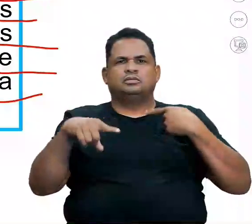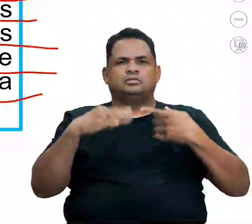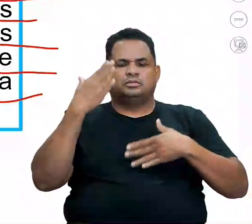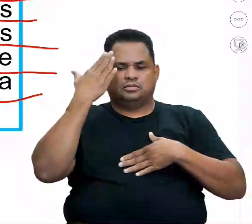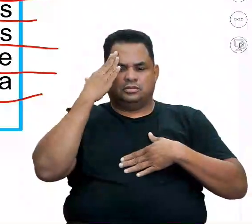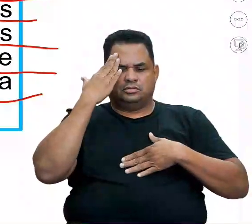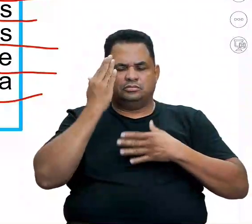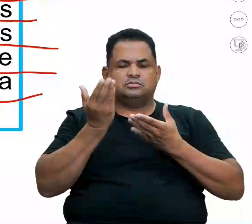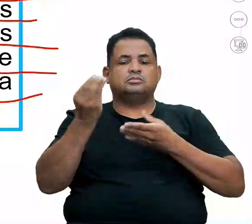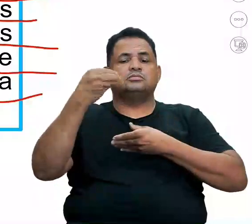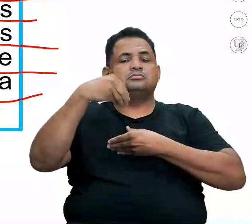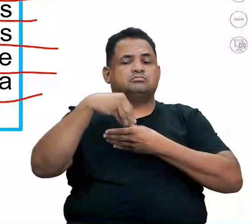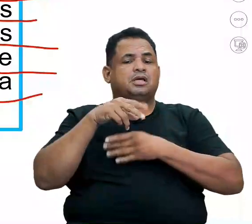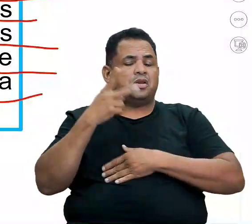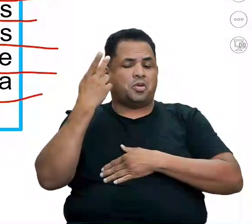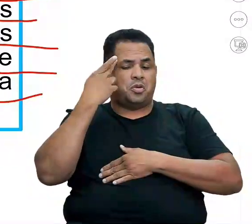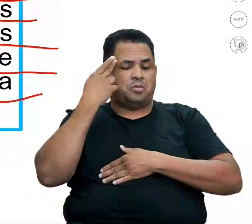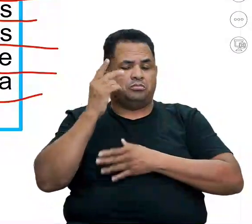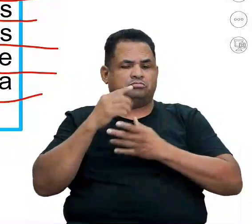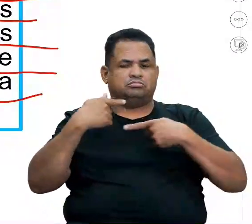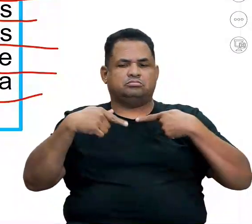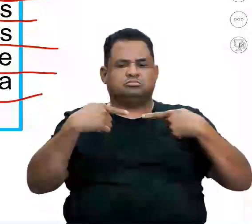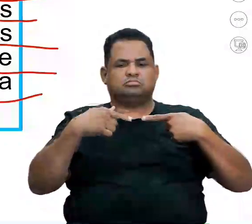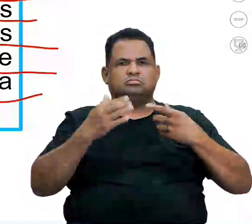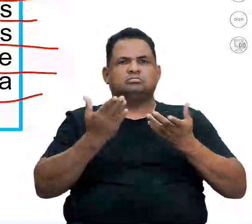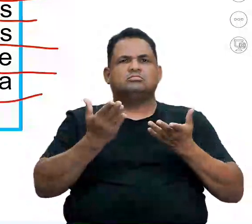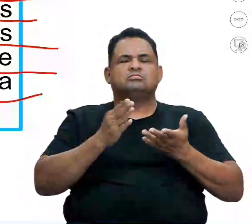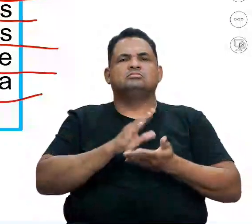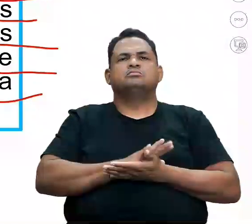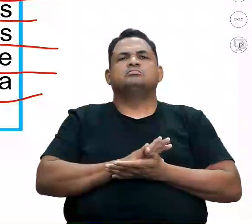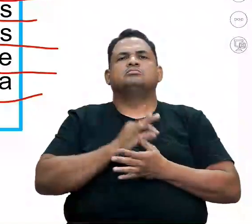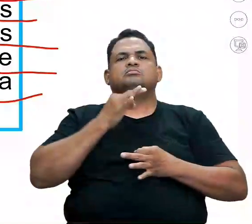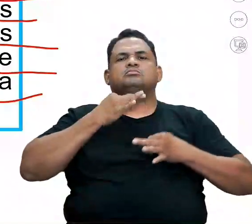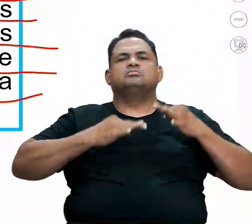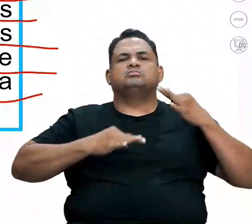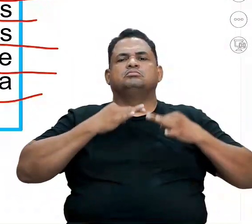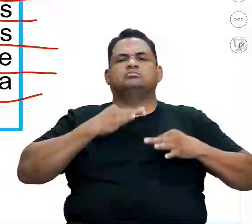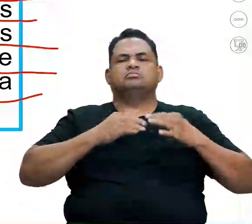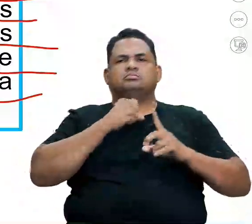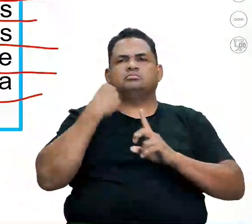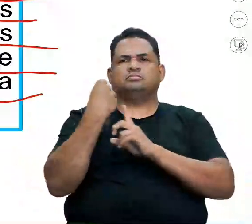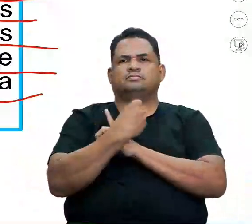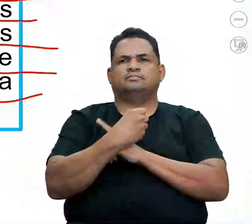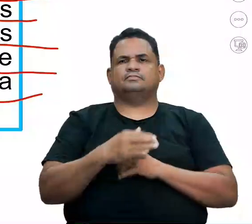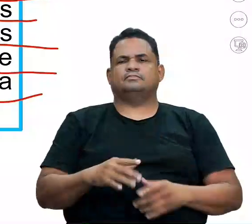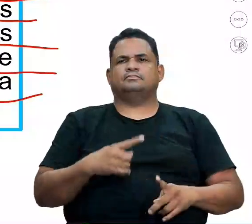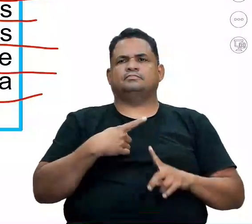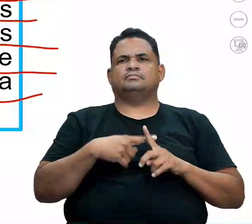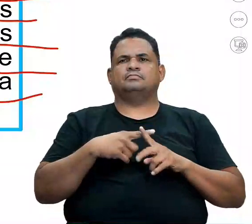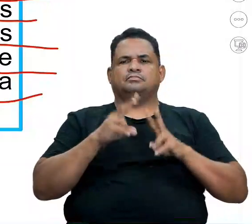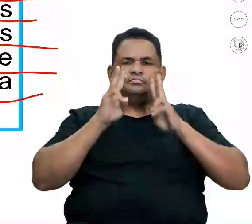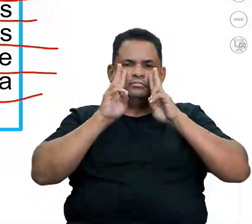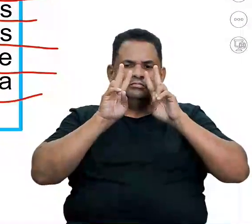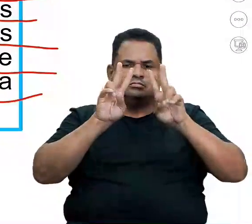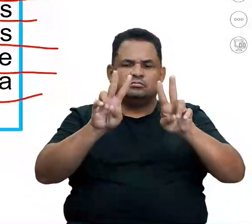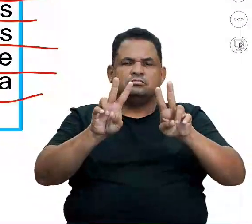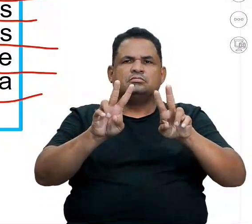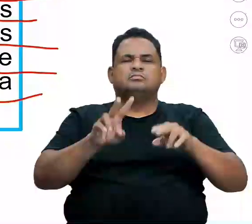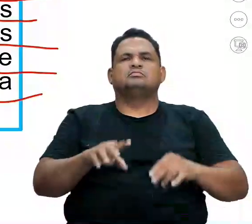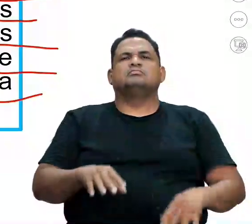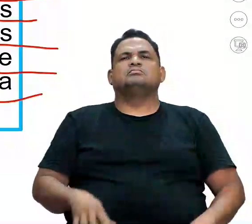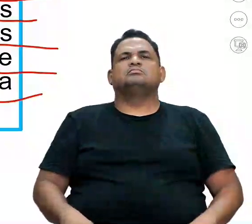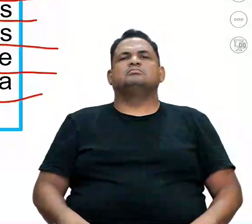faz parte de uma política que se comprometa principalmente com a justiça social, porque a visão que se tem é que o